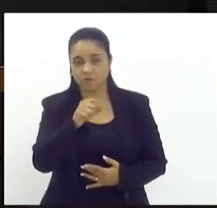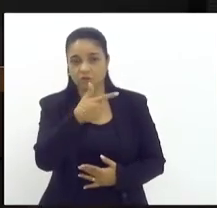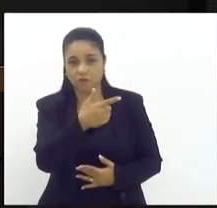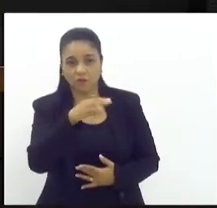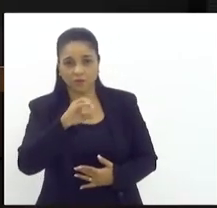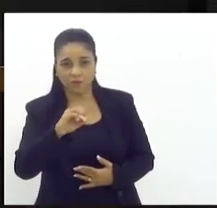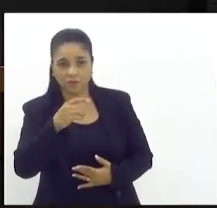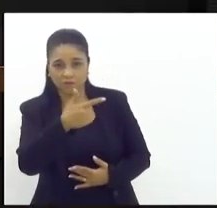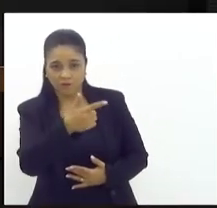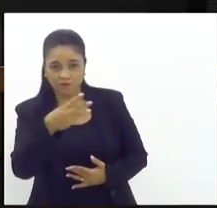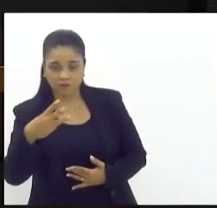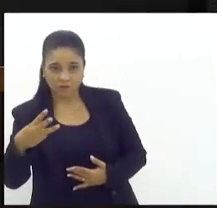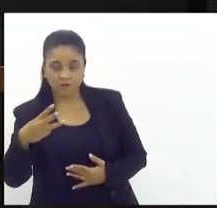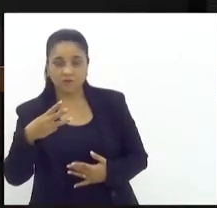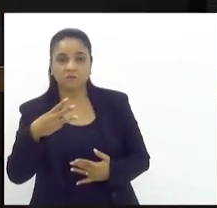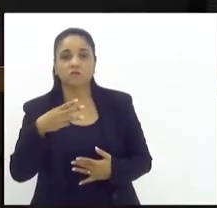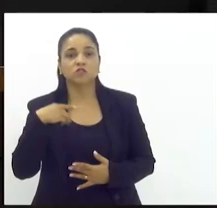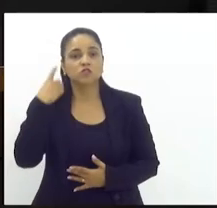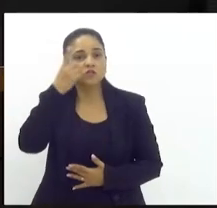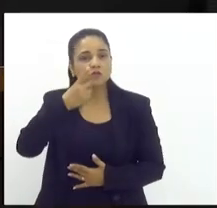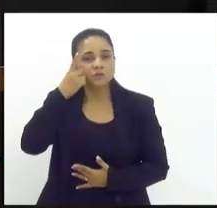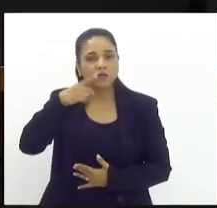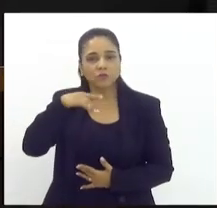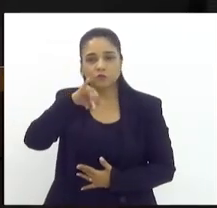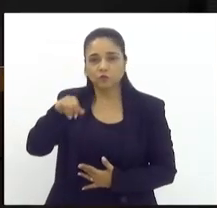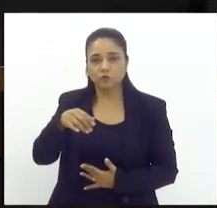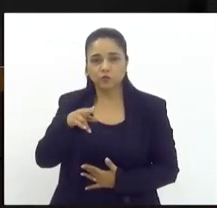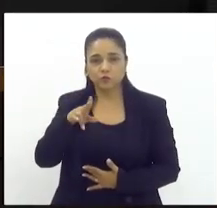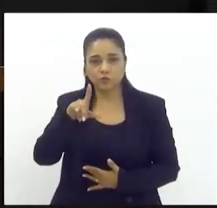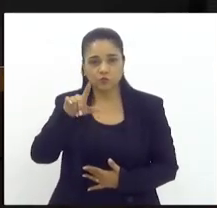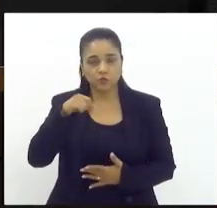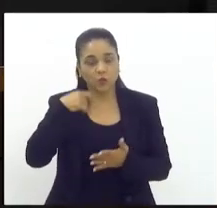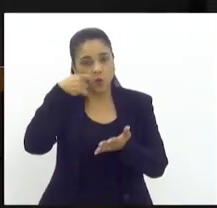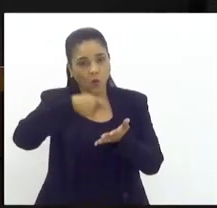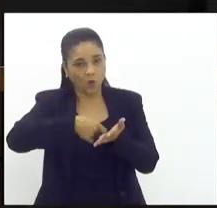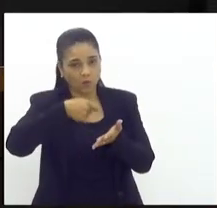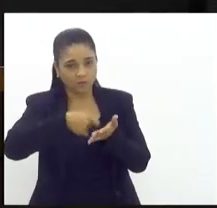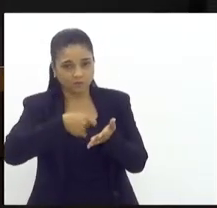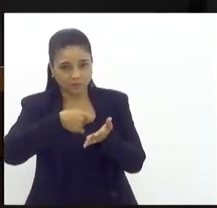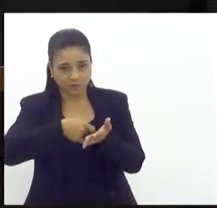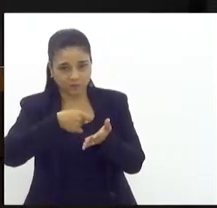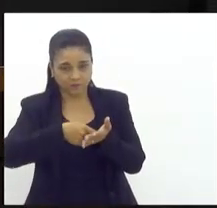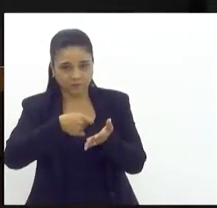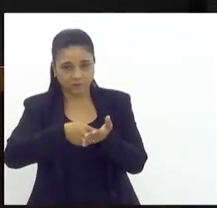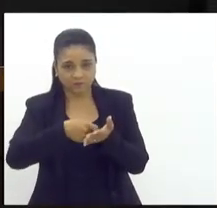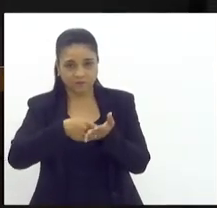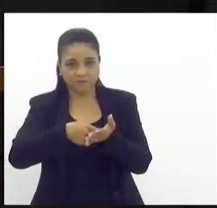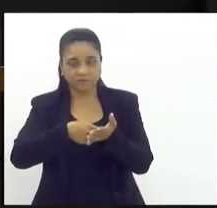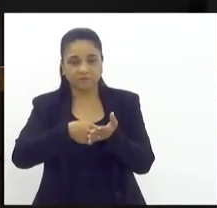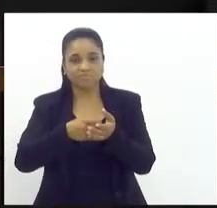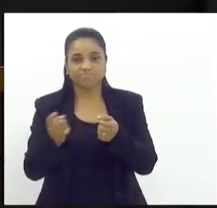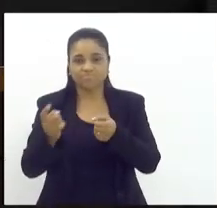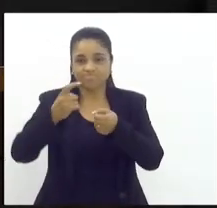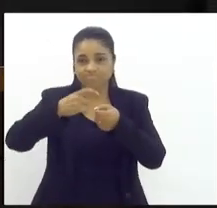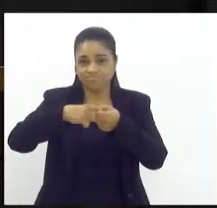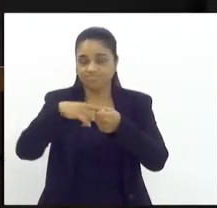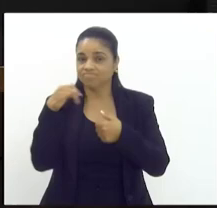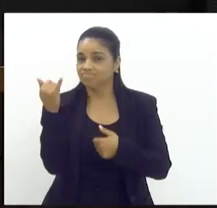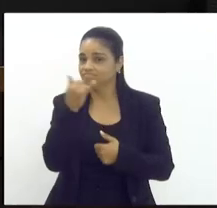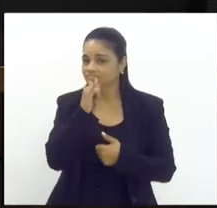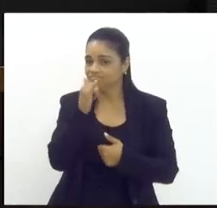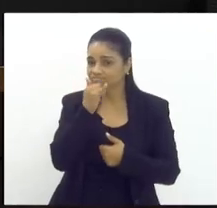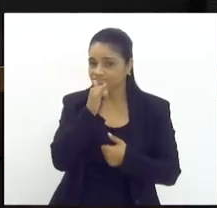de autoria do deputado Júlio Rocha que dispõe sobre a obrigatoriedade de as concessionárias de energia elétrica